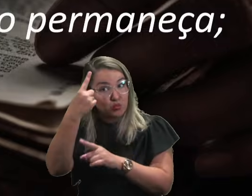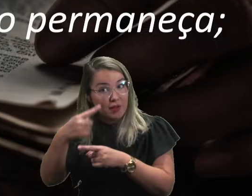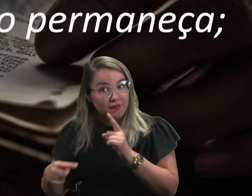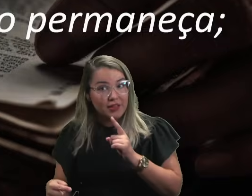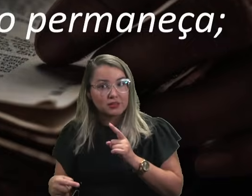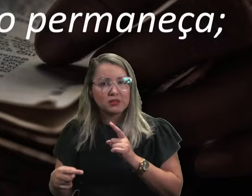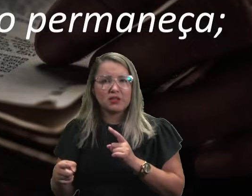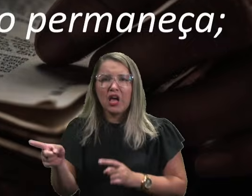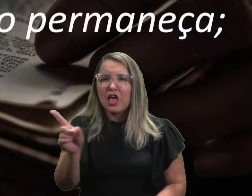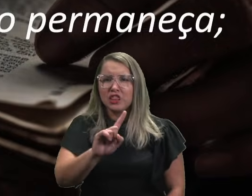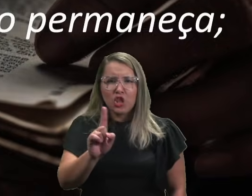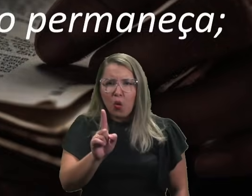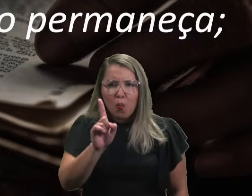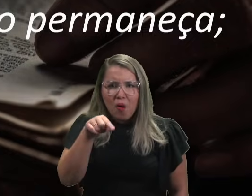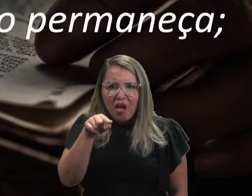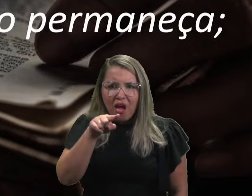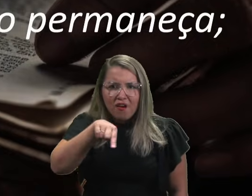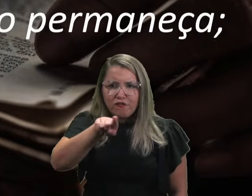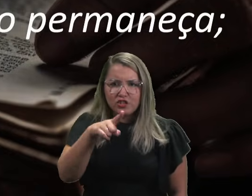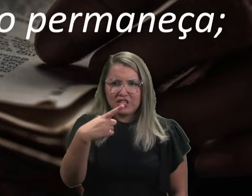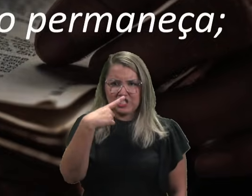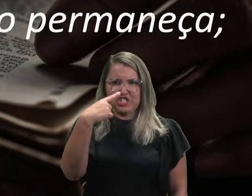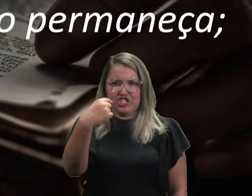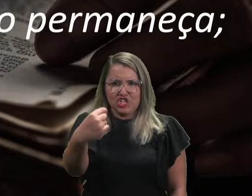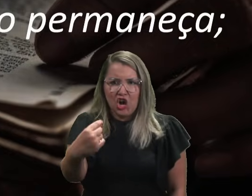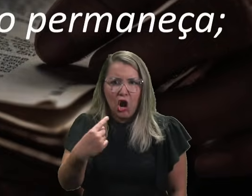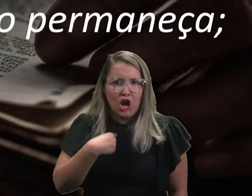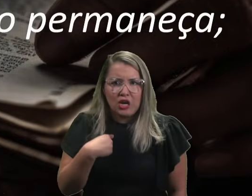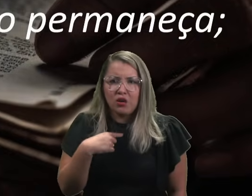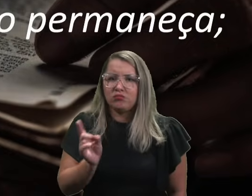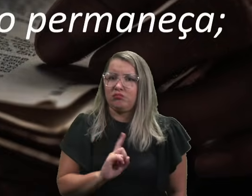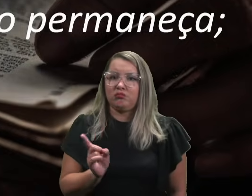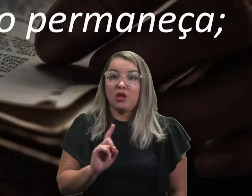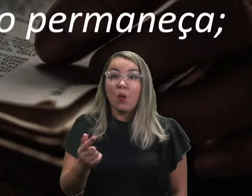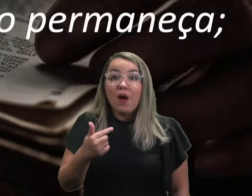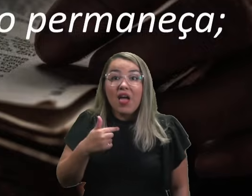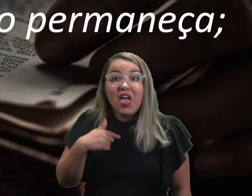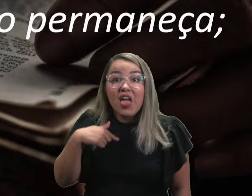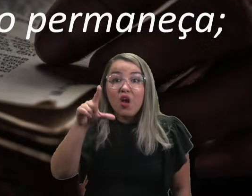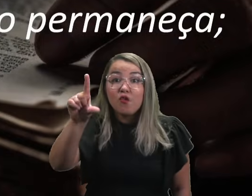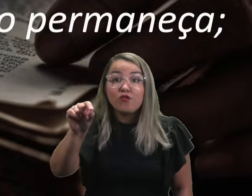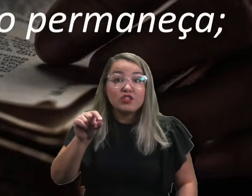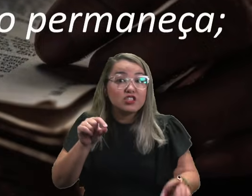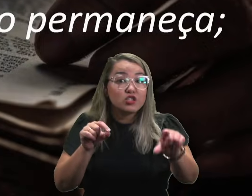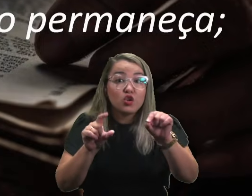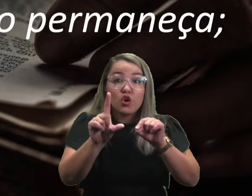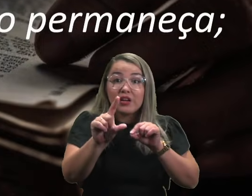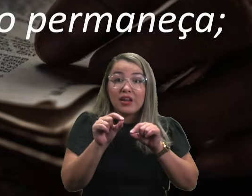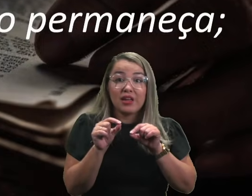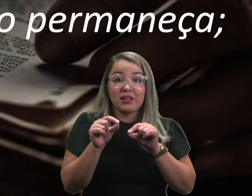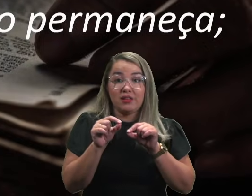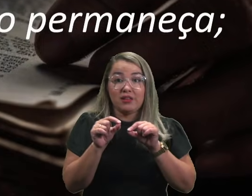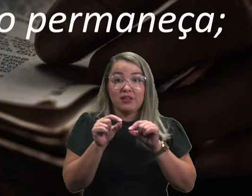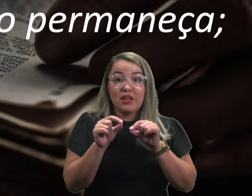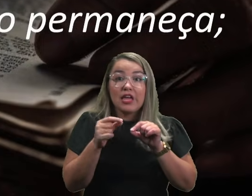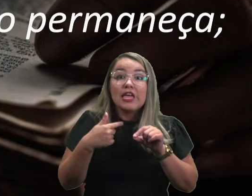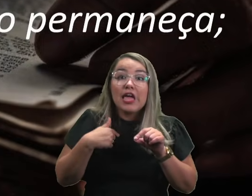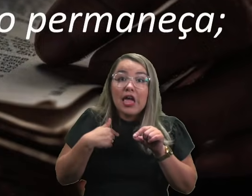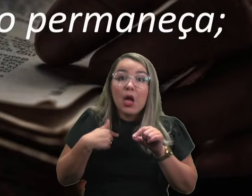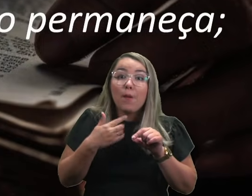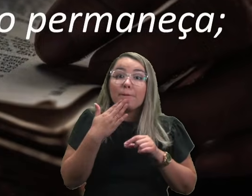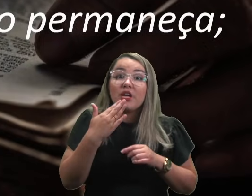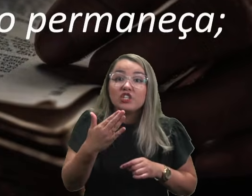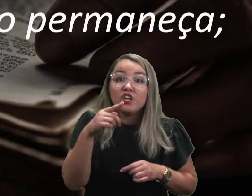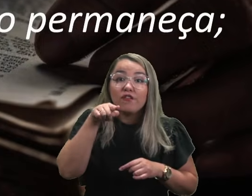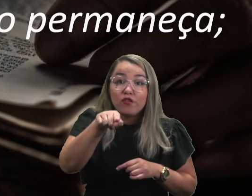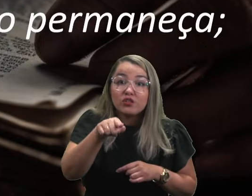não fostes vós que me escolhestes a mim, pelo contrário, eu vos escolhi a vós outros e vos designei para que vades e deis fruto,